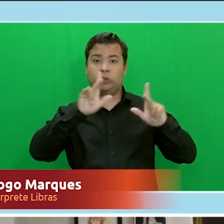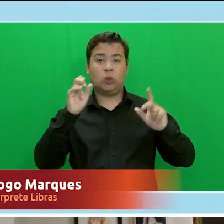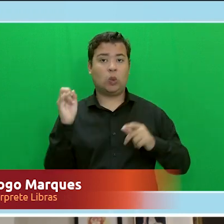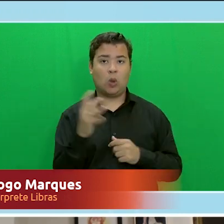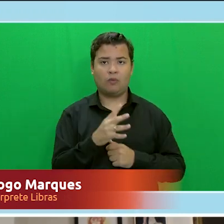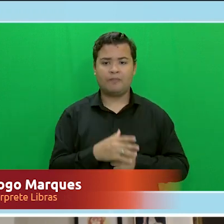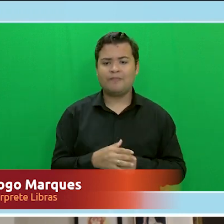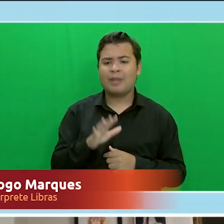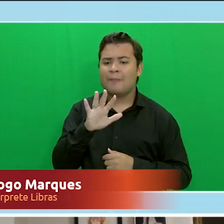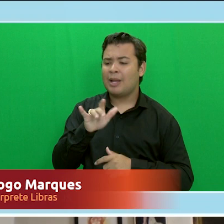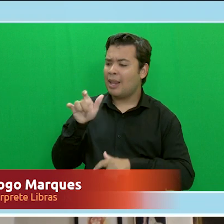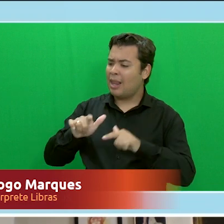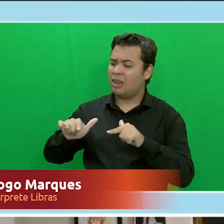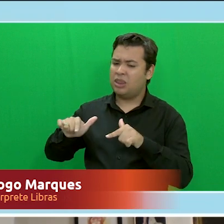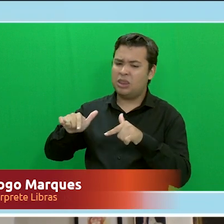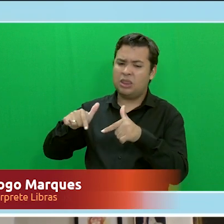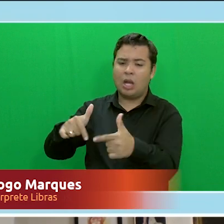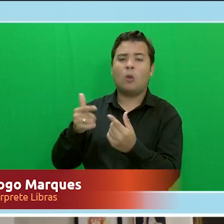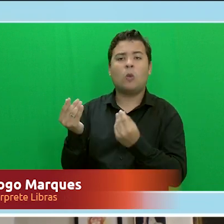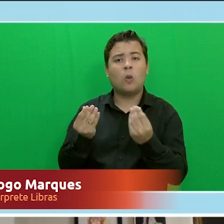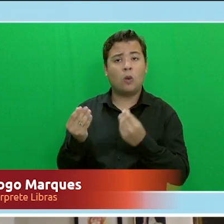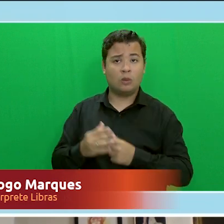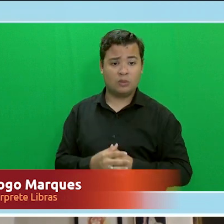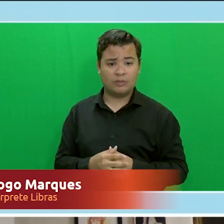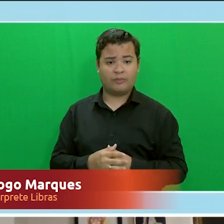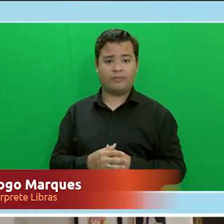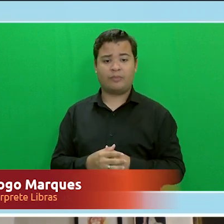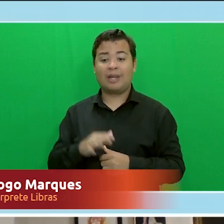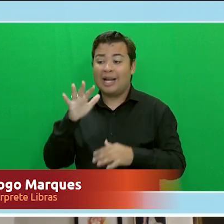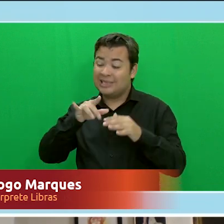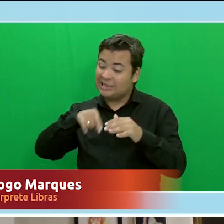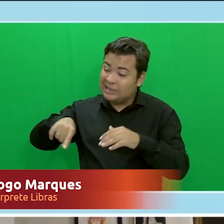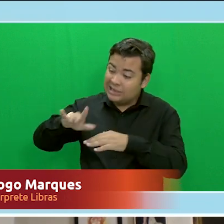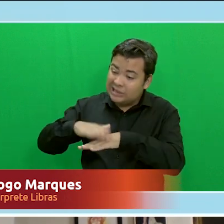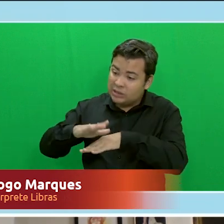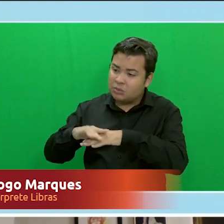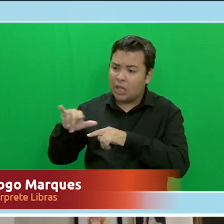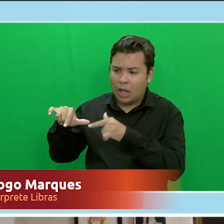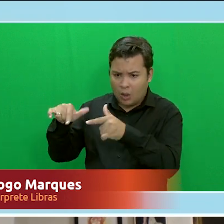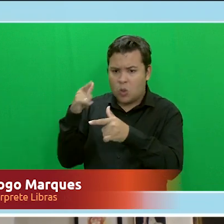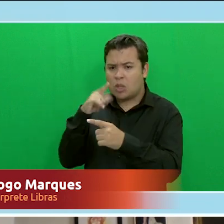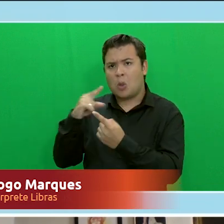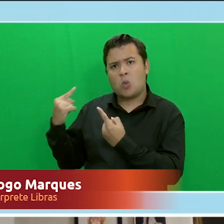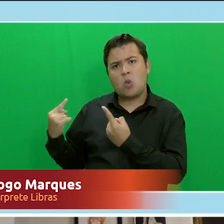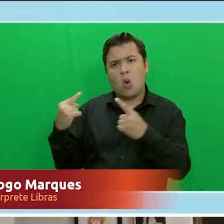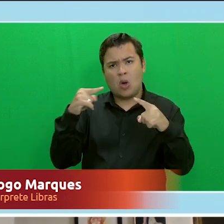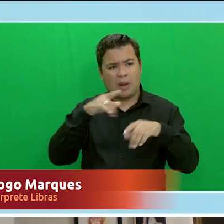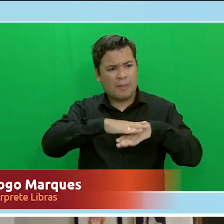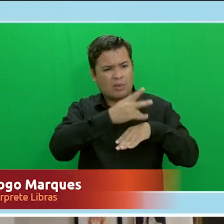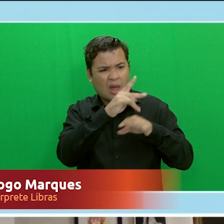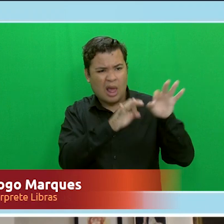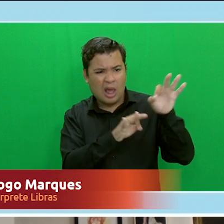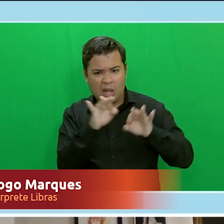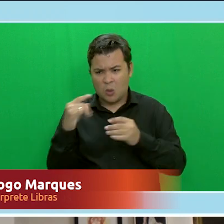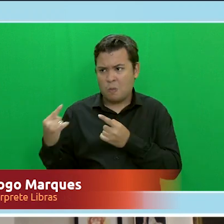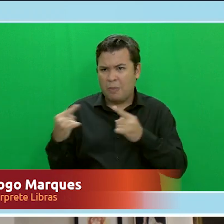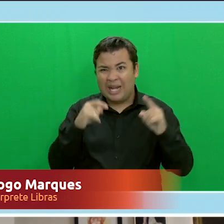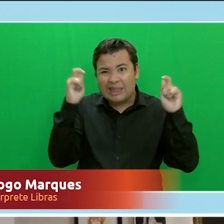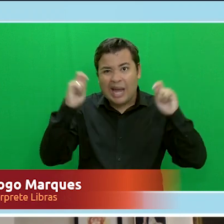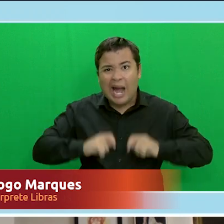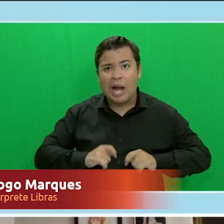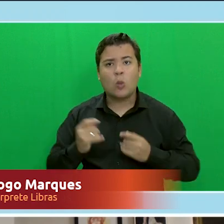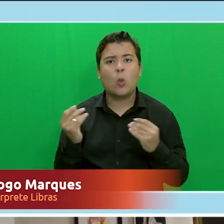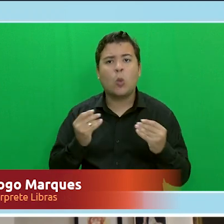essa resistência e em que medida essa resistência consegue, às vezes, até mesmo ir contra esse planejamento, né,